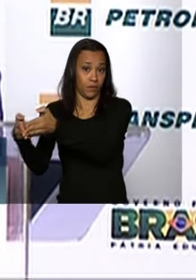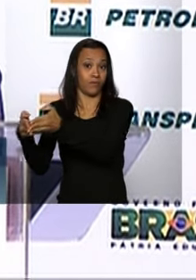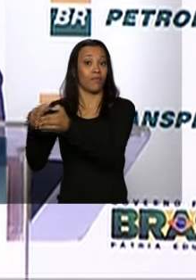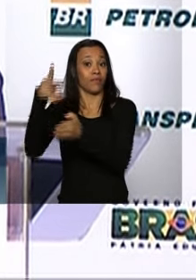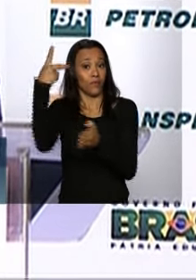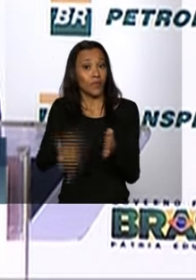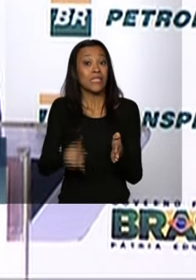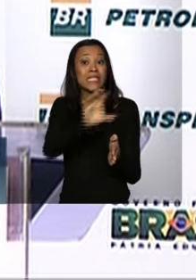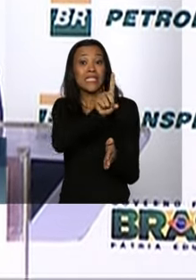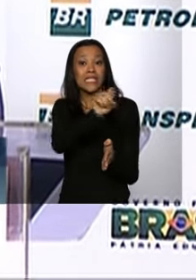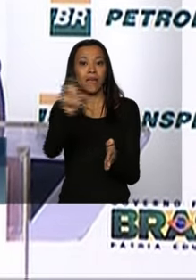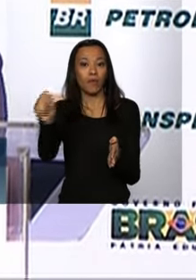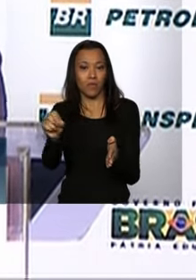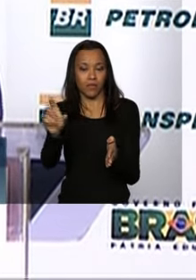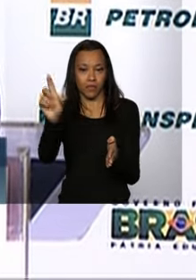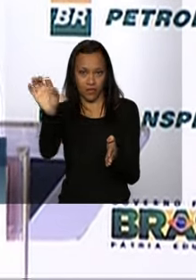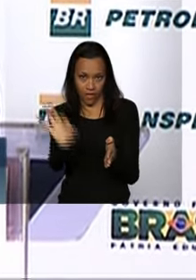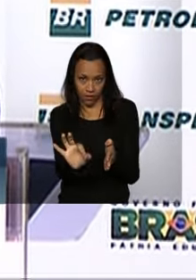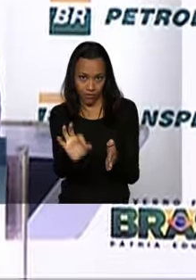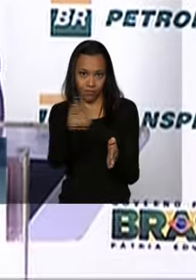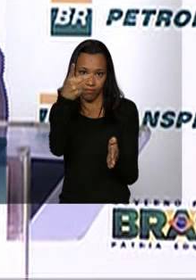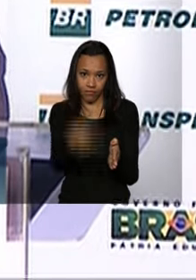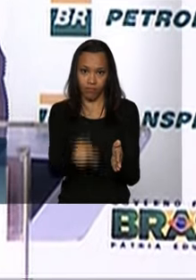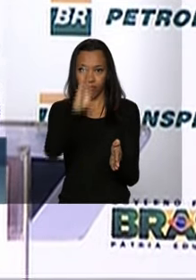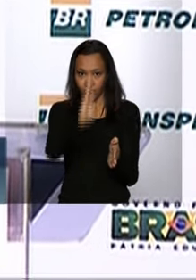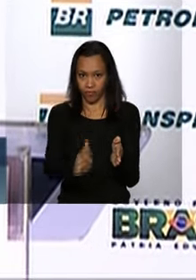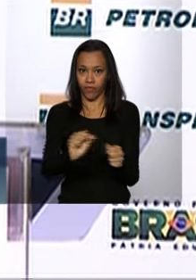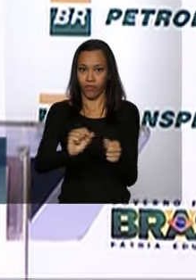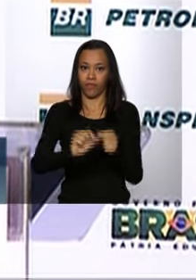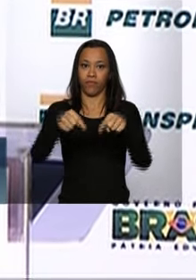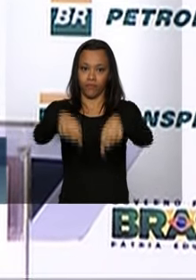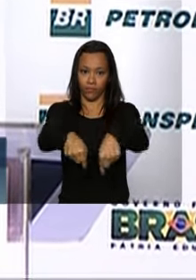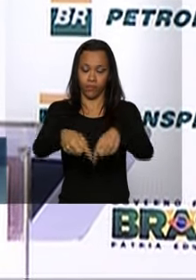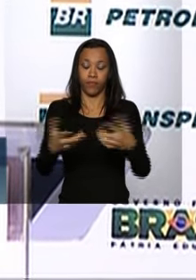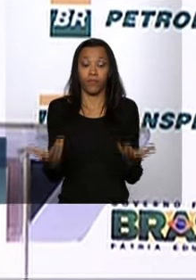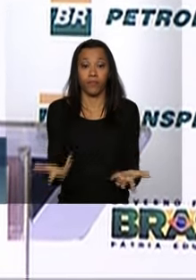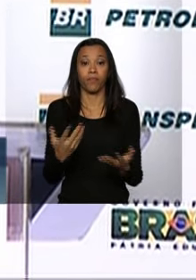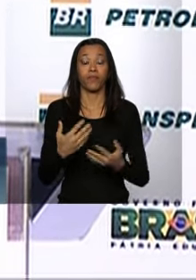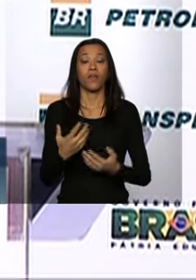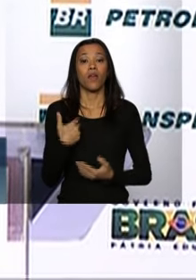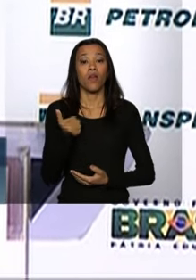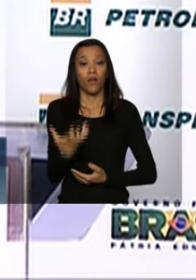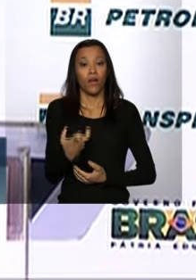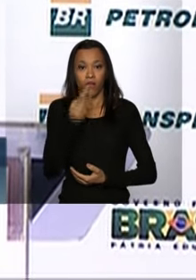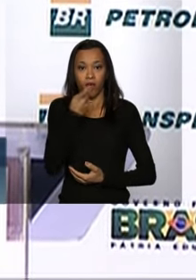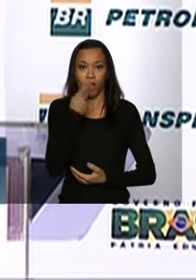ser 100% construídos no EAS. Aqui gostaria de destacar